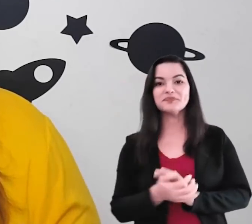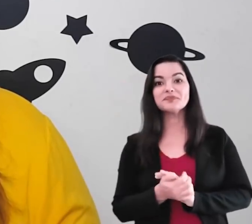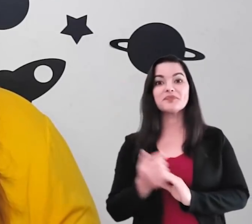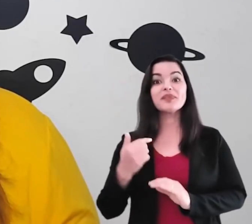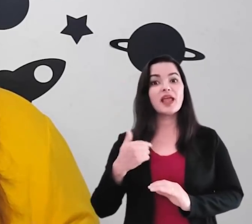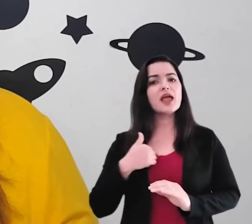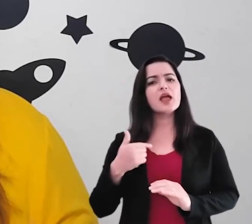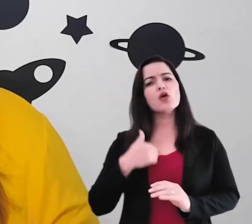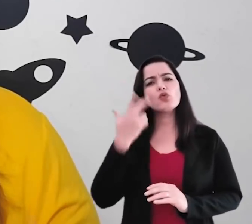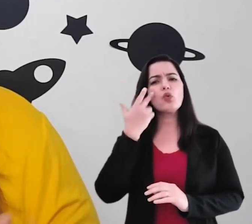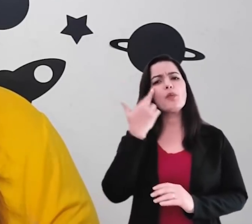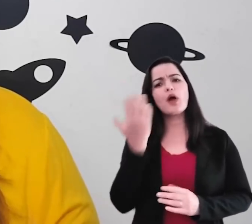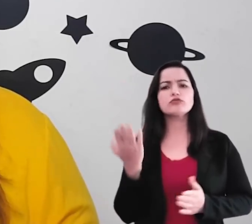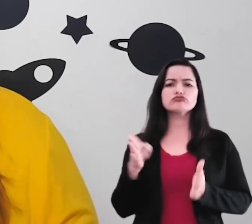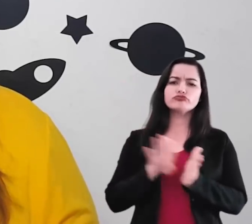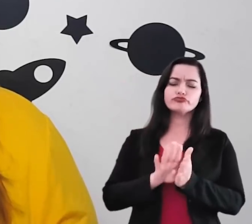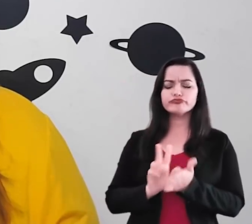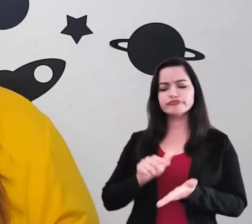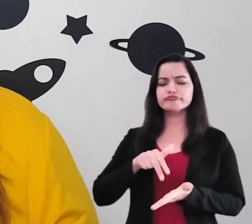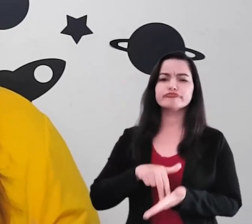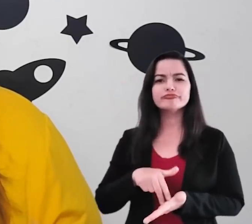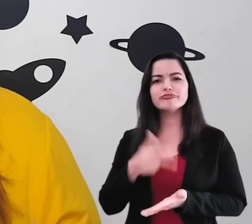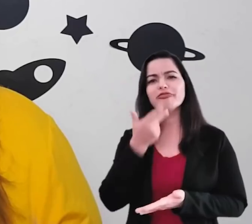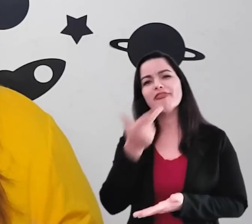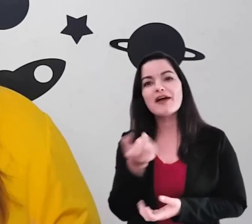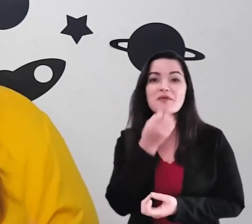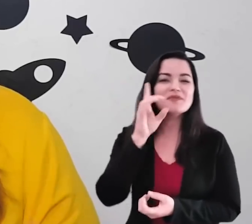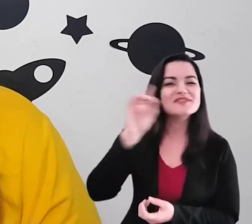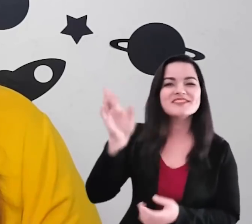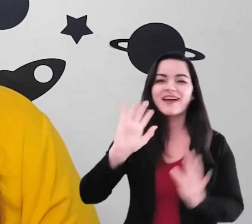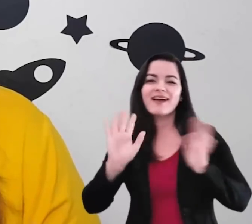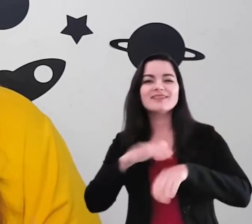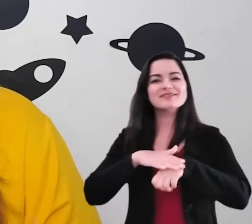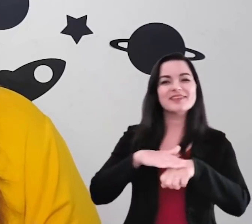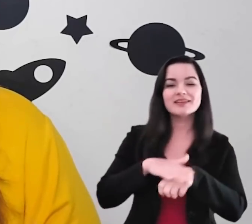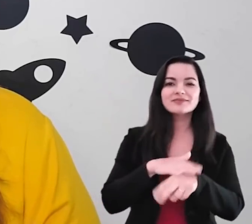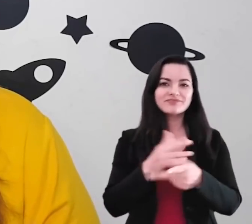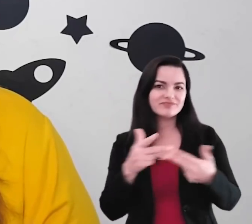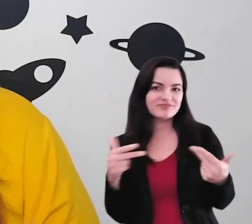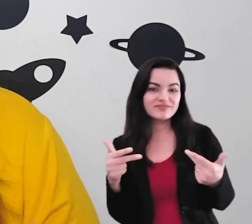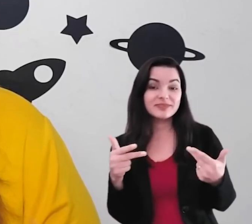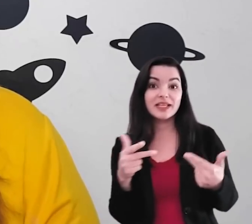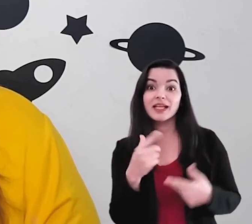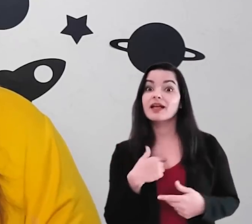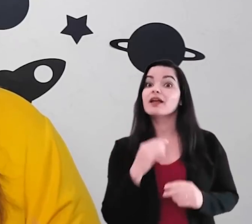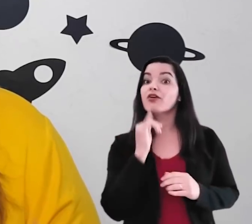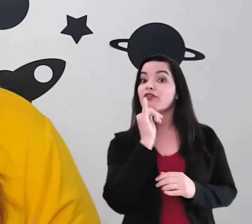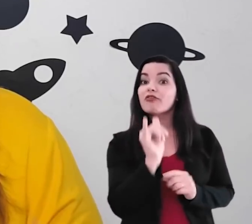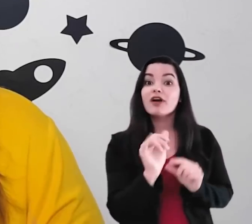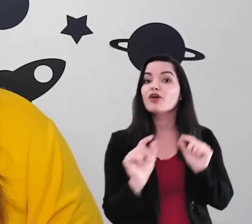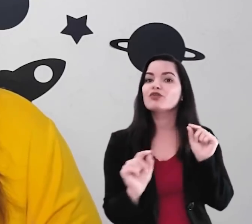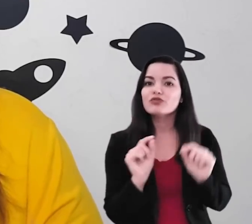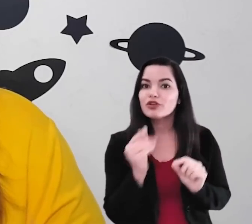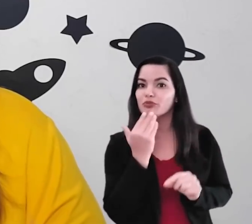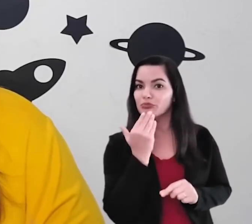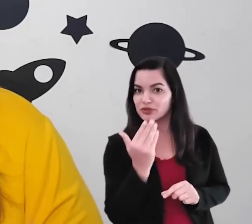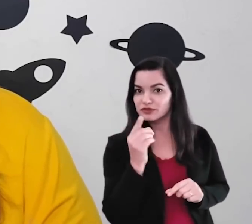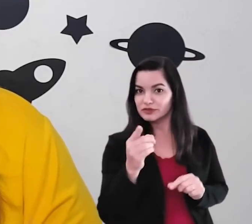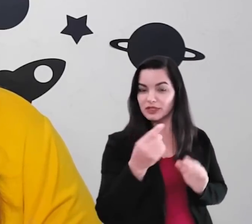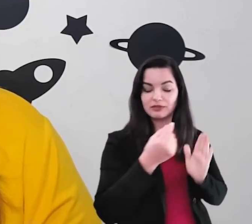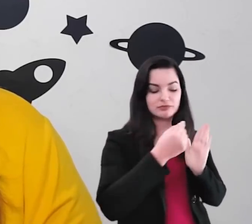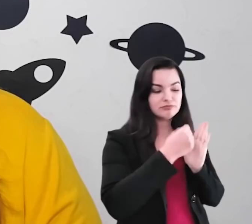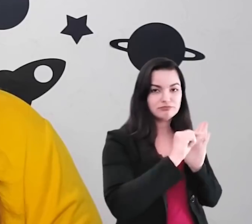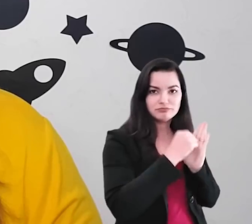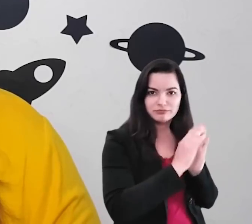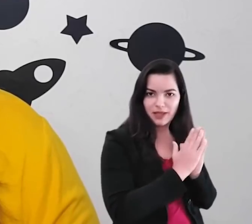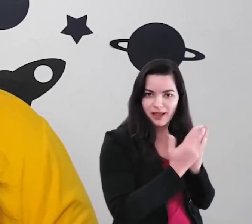eu me apresento, eu dou um bom dia, eu converso um pouquinho com vocês e peço para anotarem